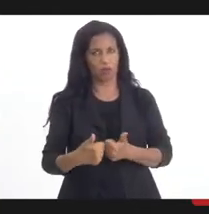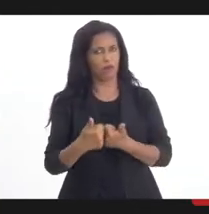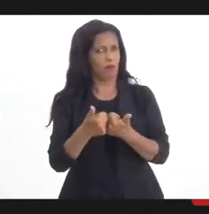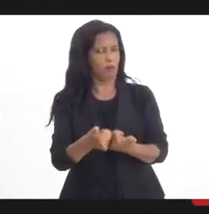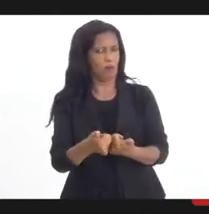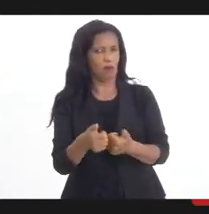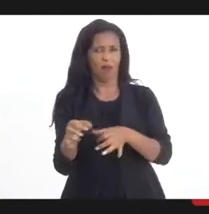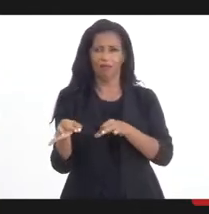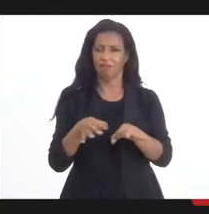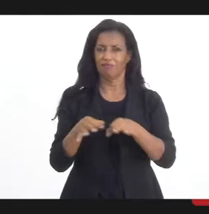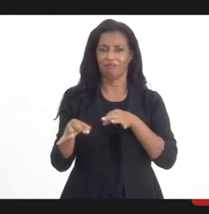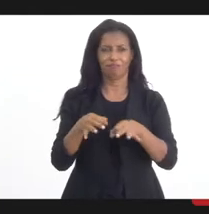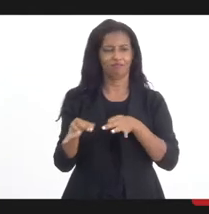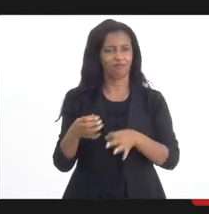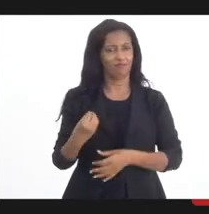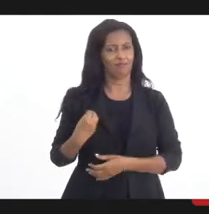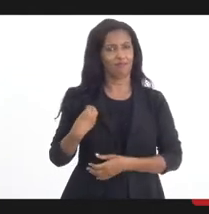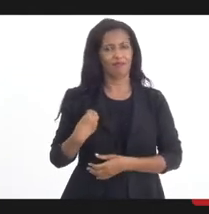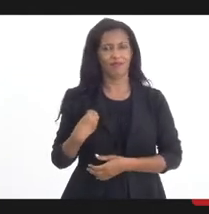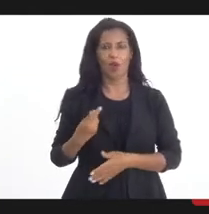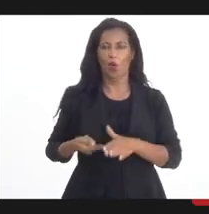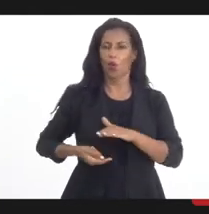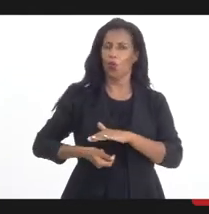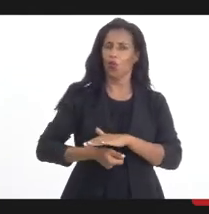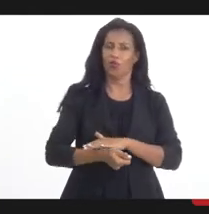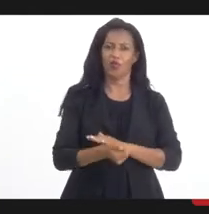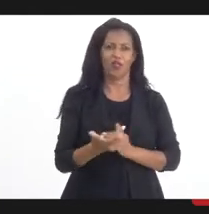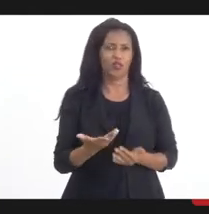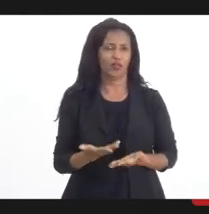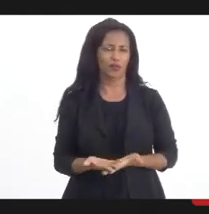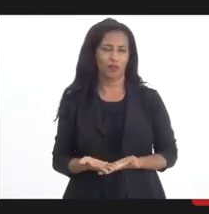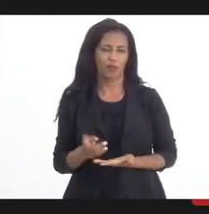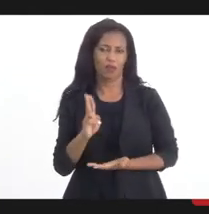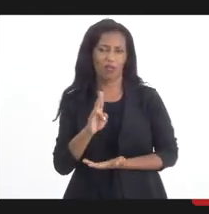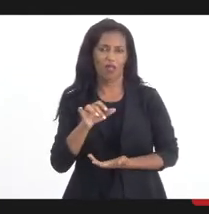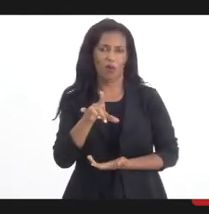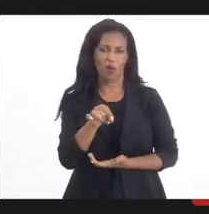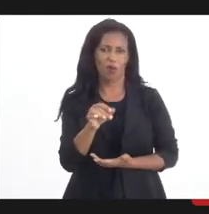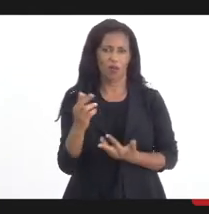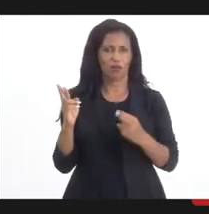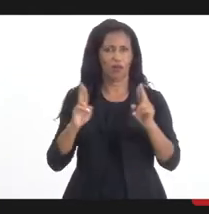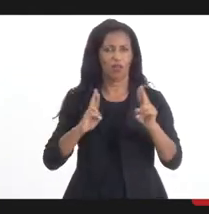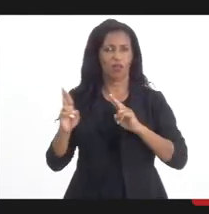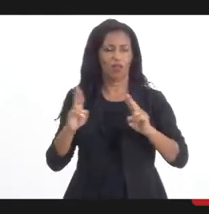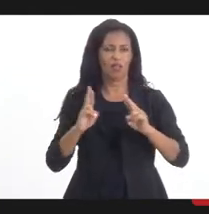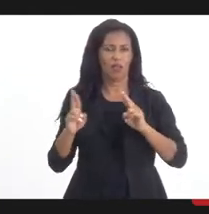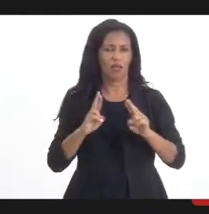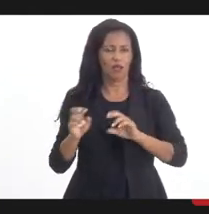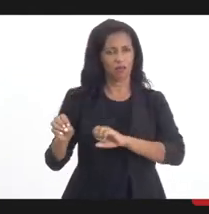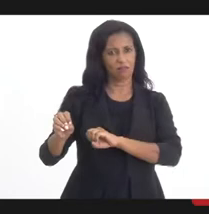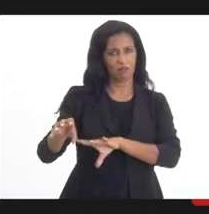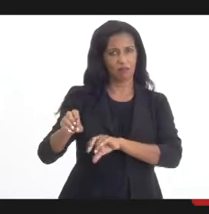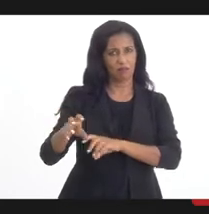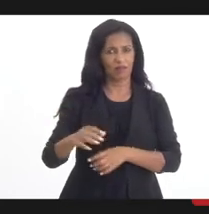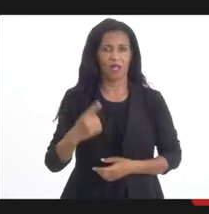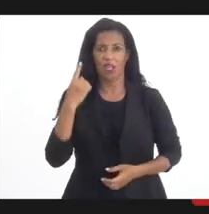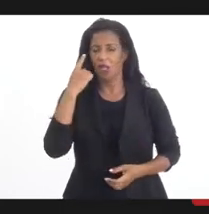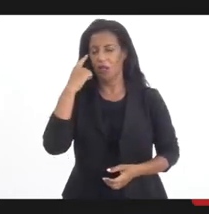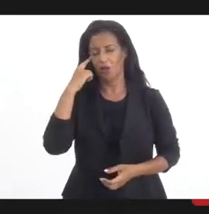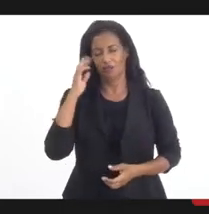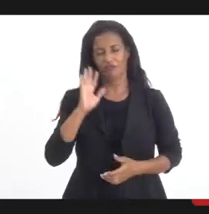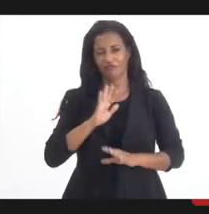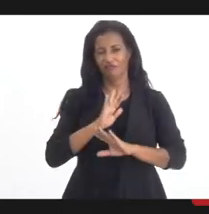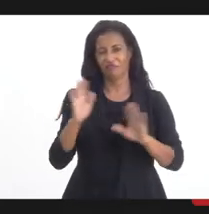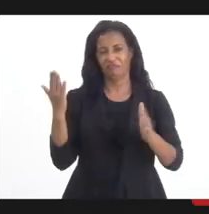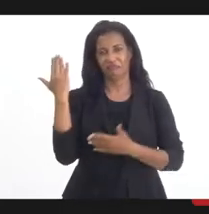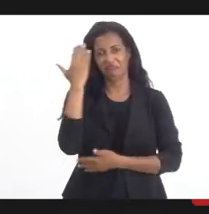de certa forma, a presença ou o investimento da UESO em relação ao processo educacional. Eu não vejo com bons olhos.